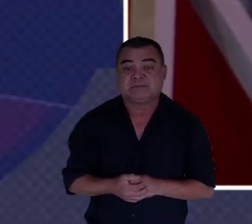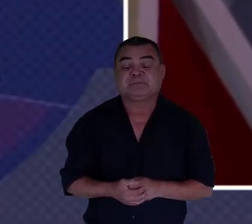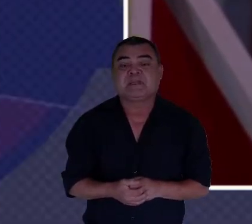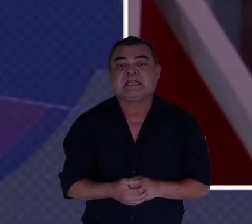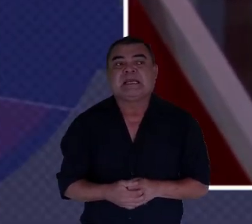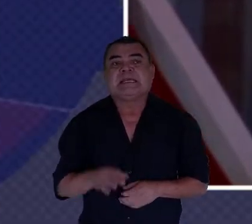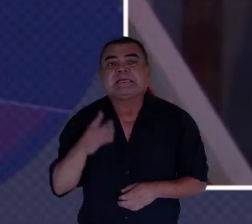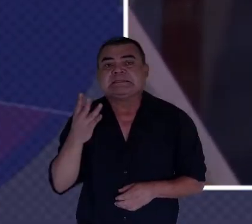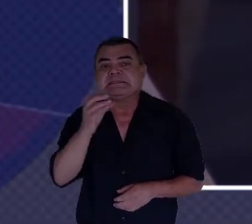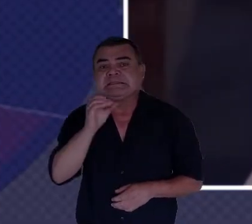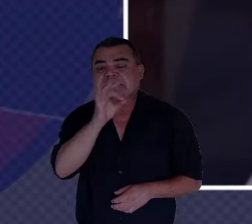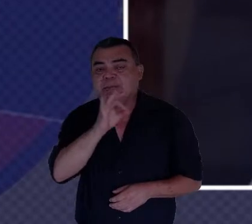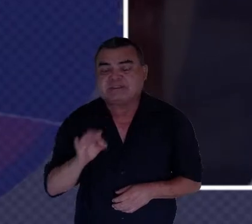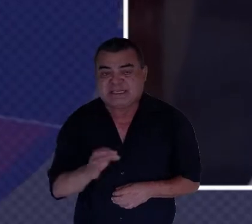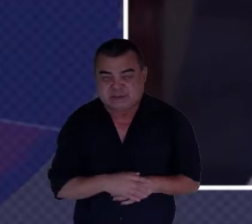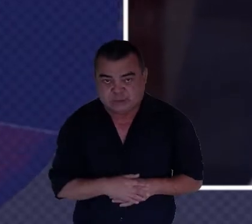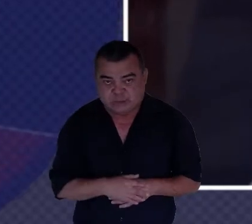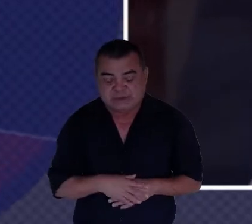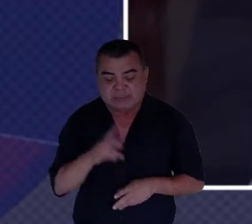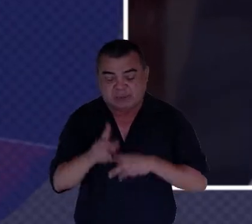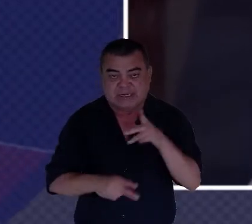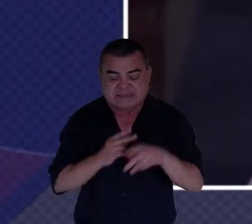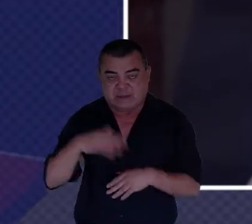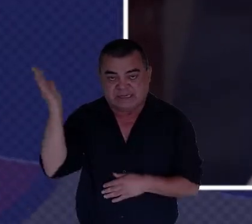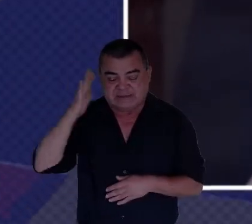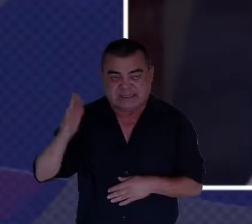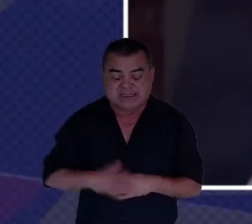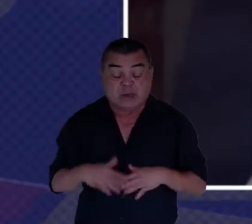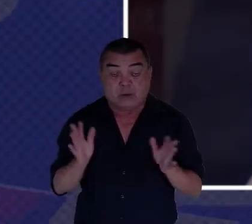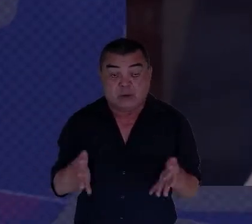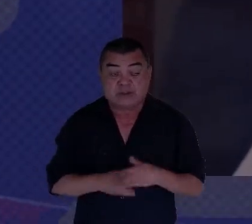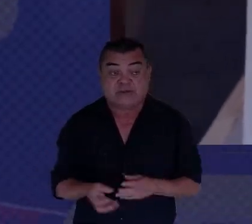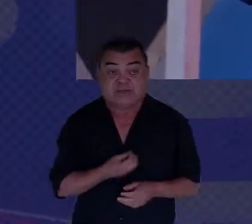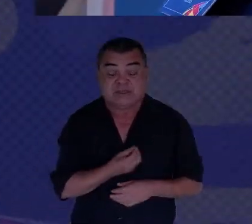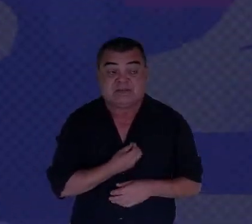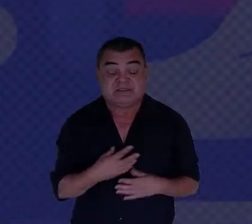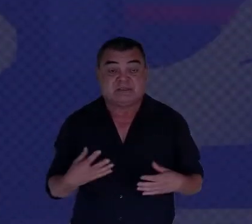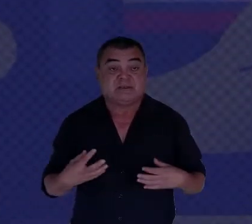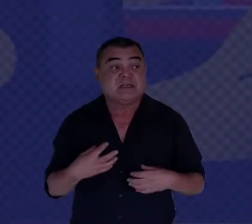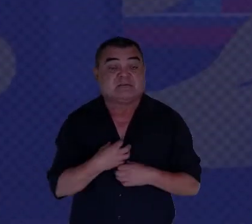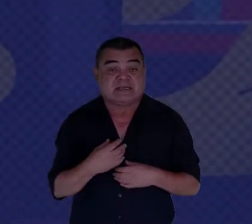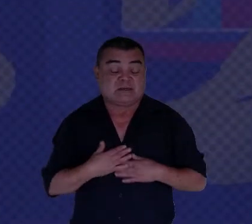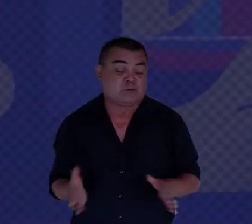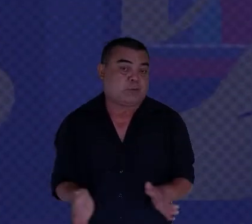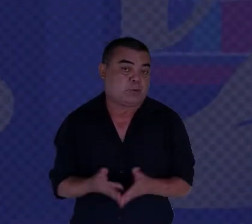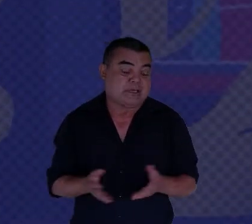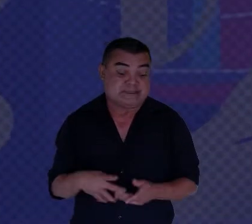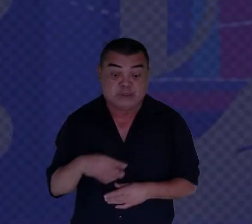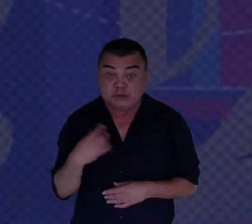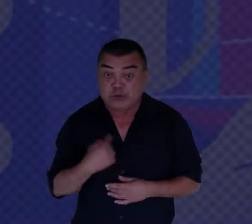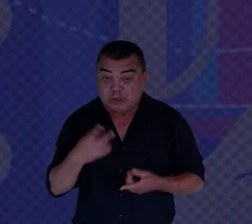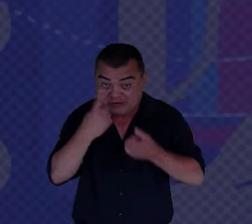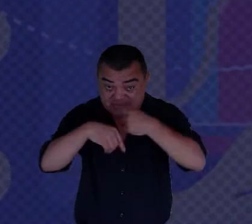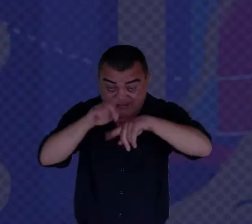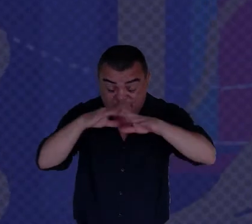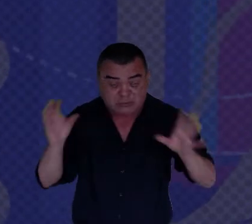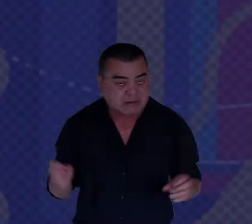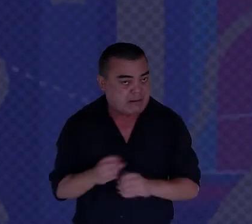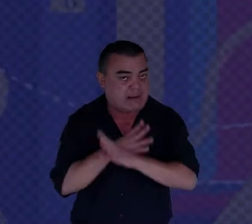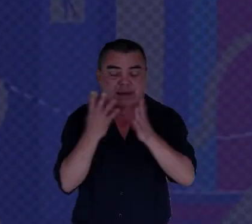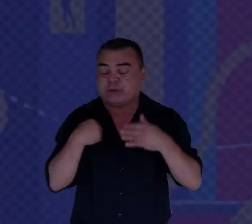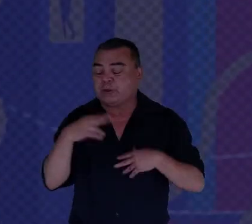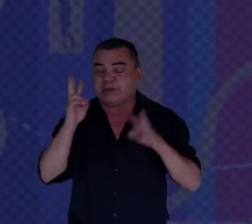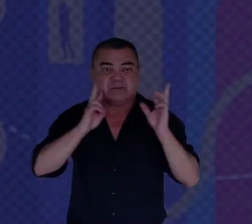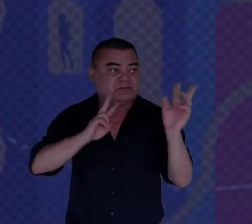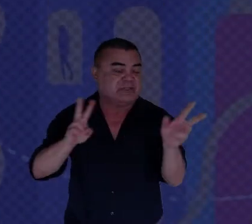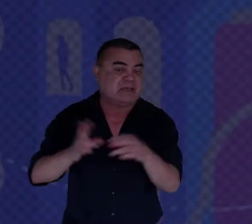trinta por cento cerca de trinta por cento da população brasileira hoje vive em situação de pobreza e o nosso desafio Claro e